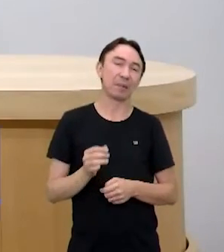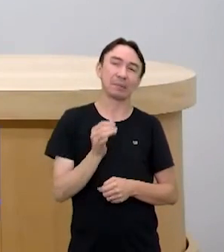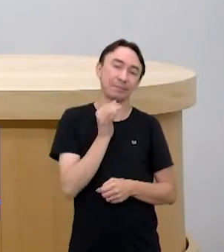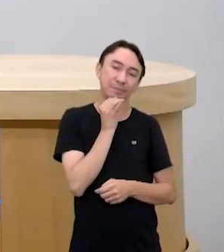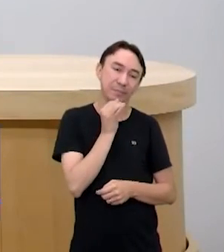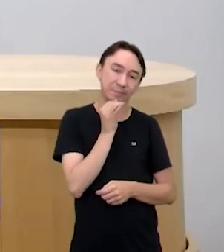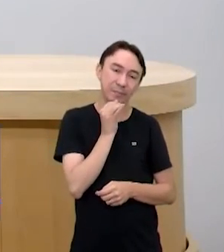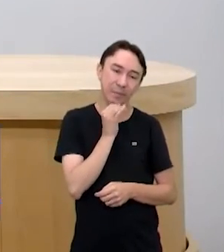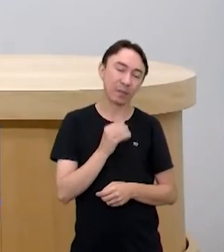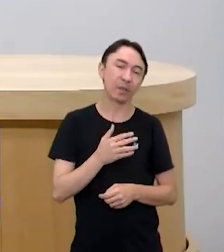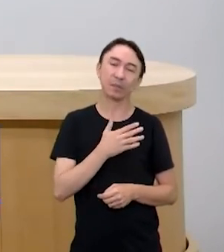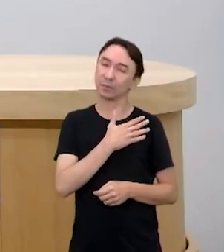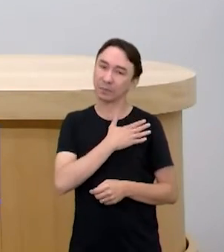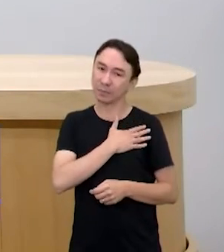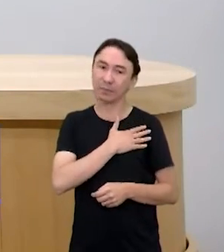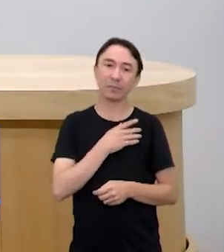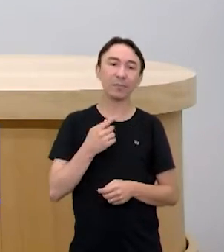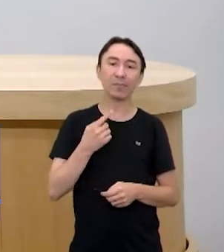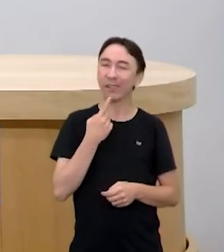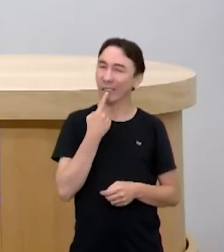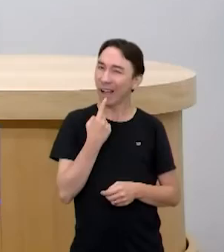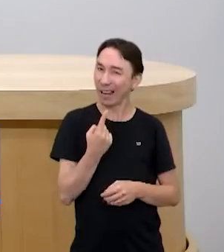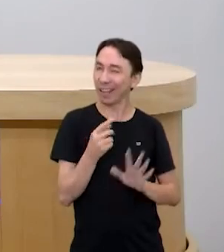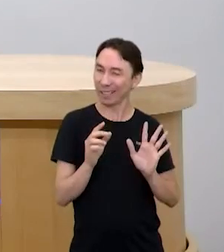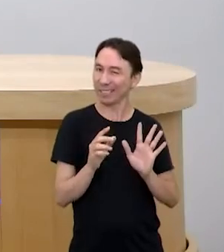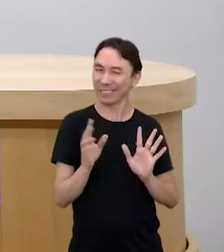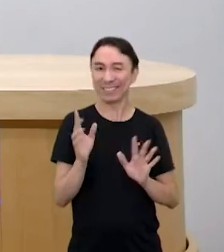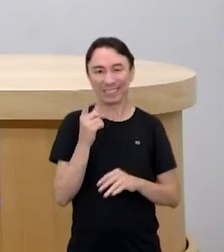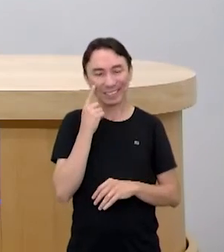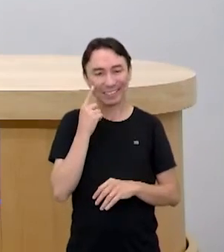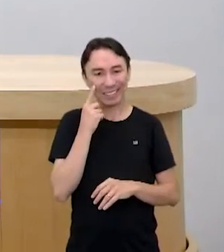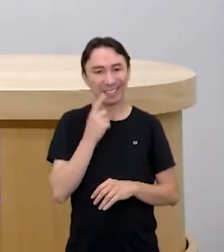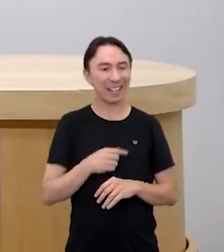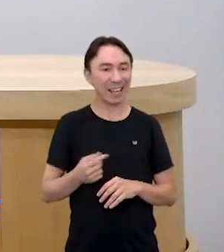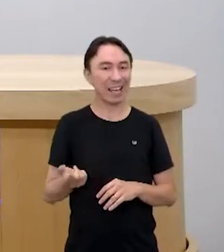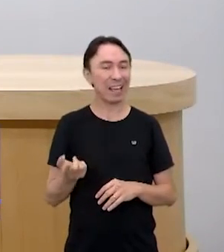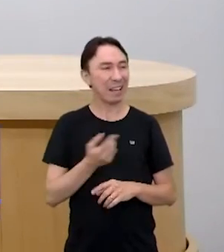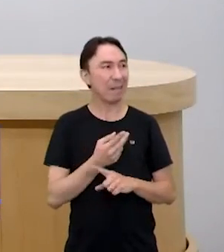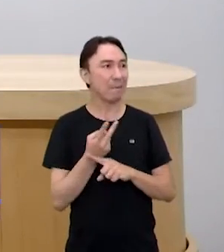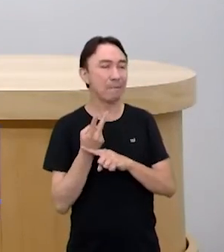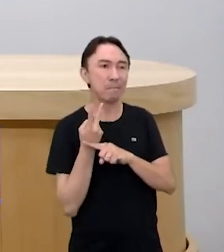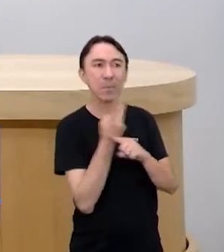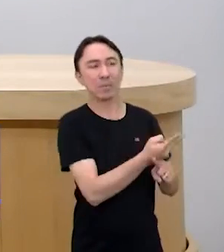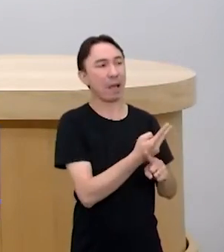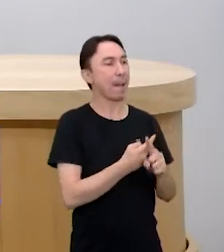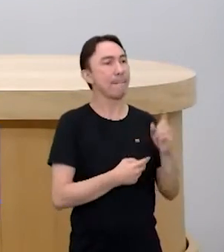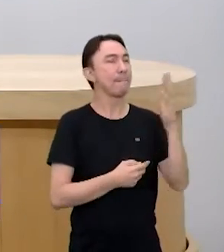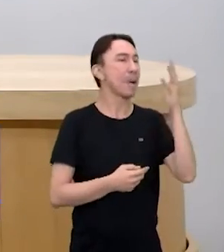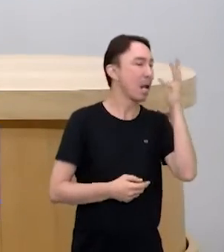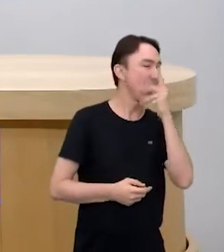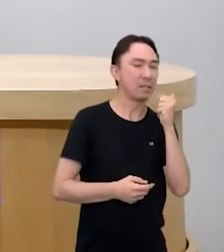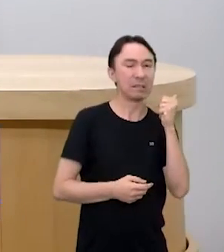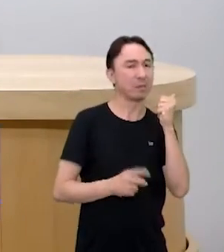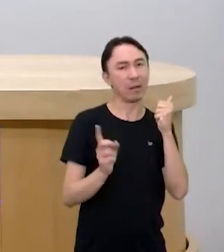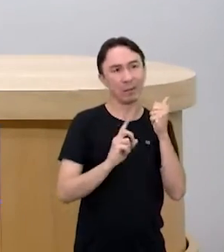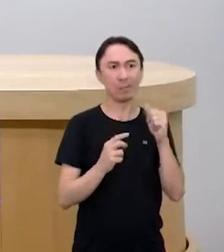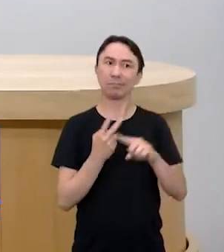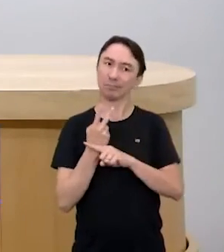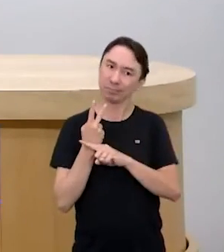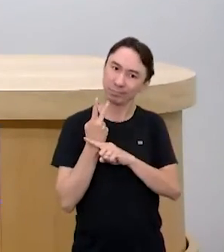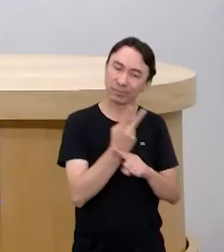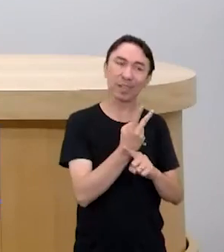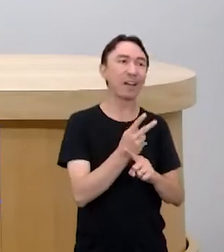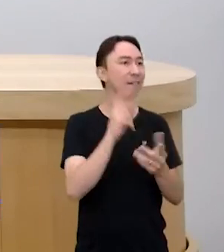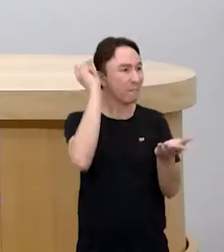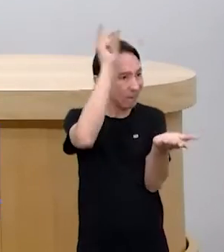assim, eu gosto quando o Matisse fala, eu não busquei representar a beleza, porque se a gente for parar a pensar, a arte, e a gente falou isso